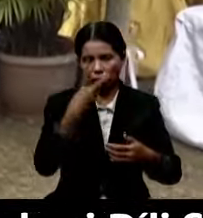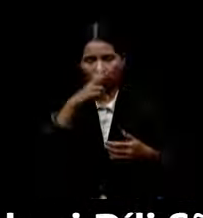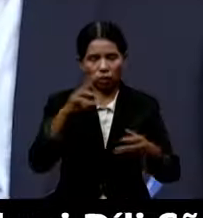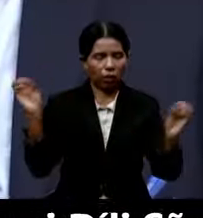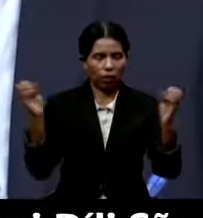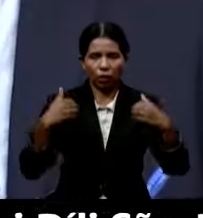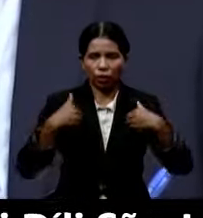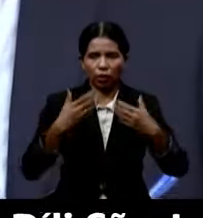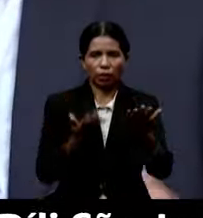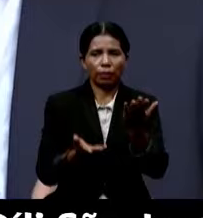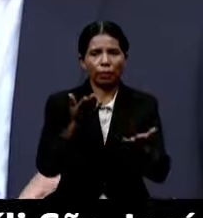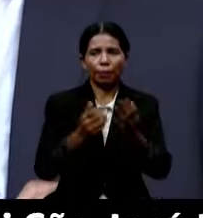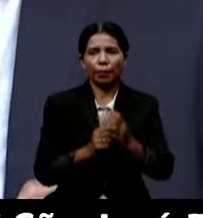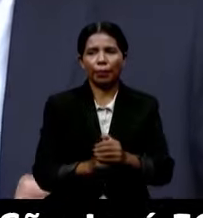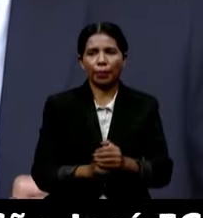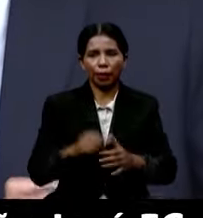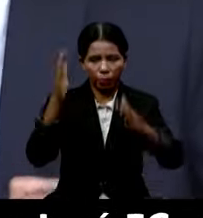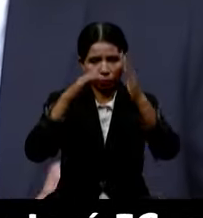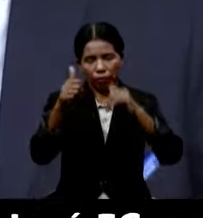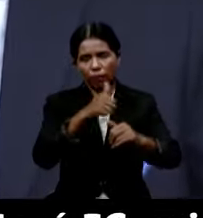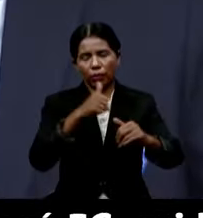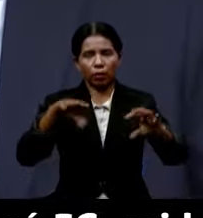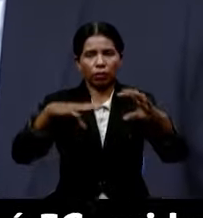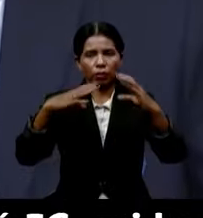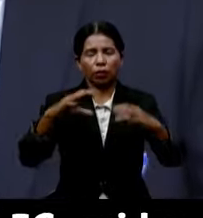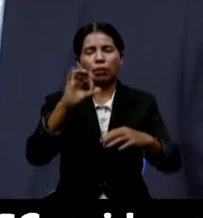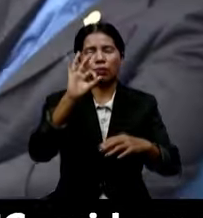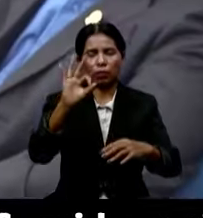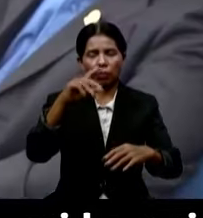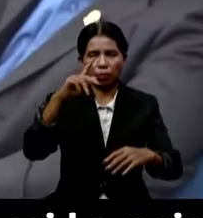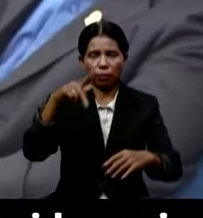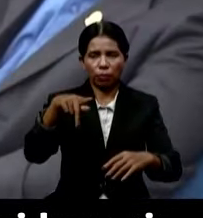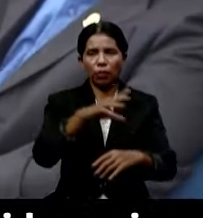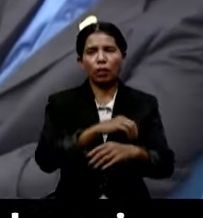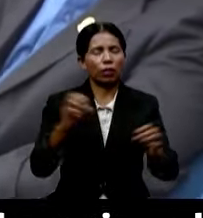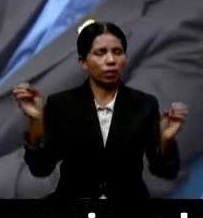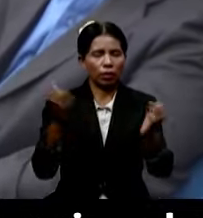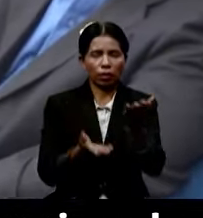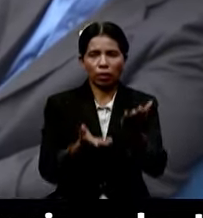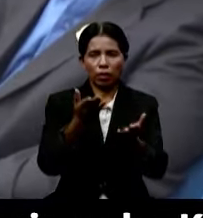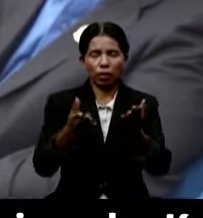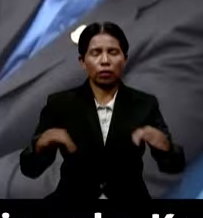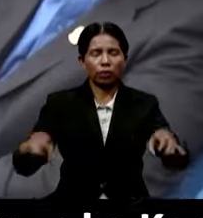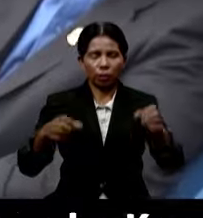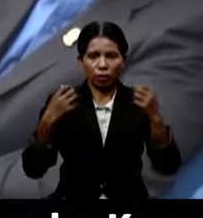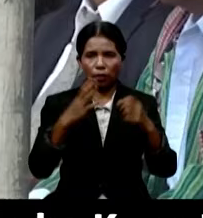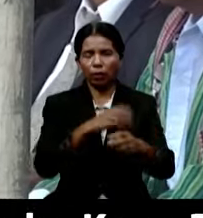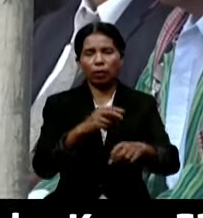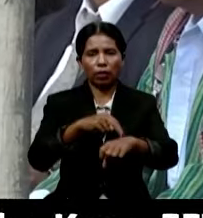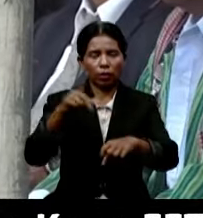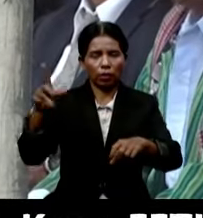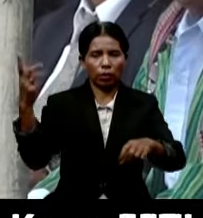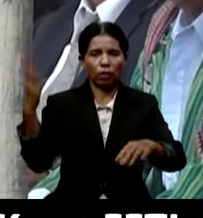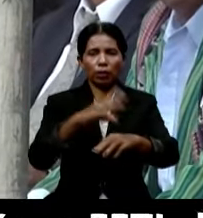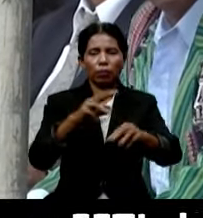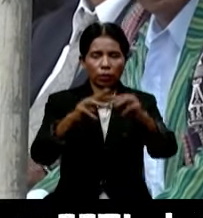balanço. Agostinho Hatutan, problema seluk nebe Comissão Função Pública detecta mak la iha balanço iha força trabalho iha nacional no